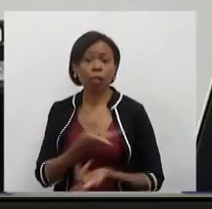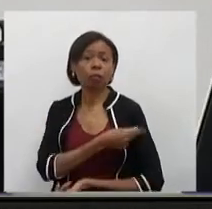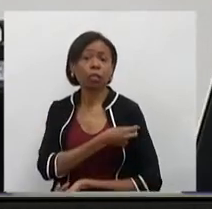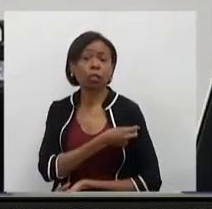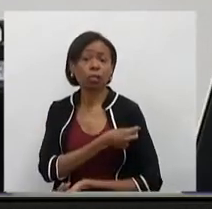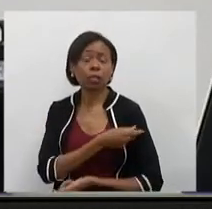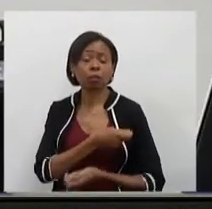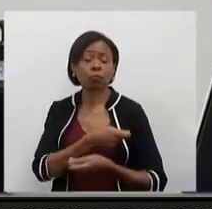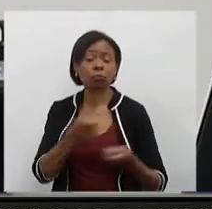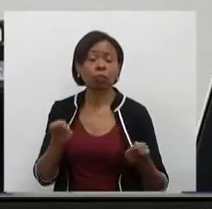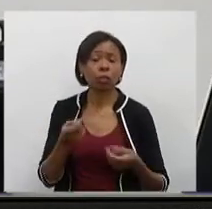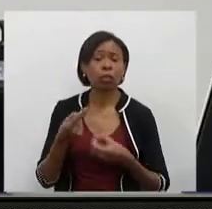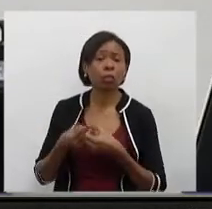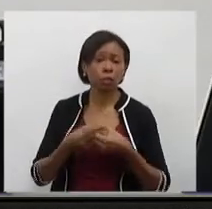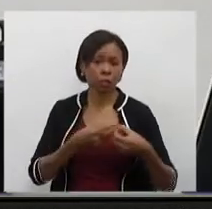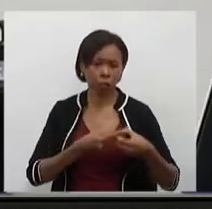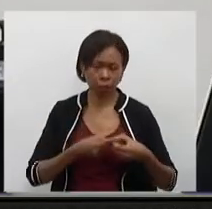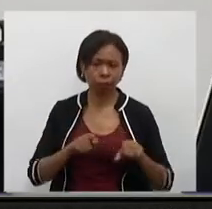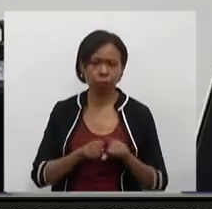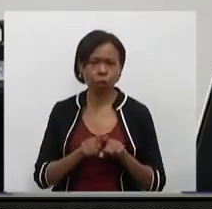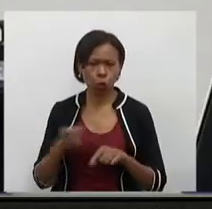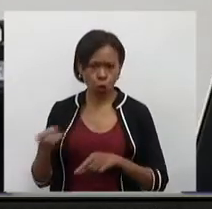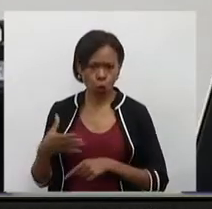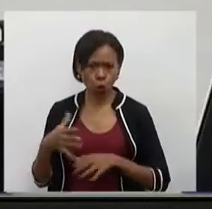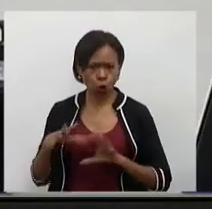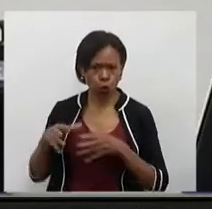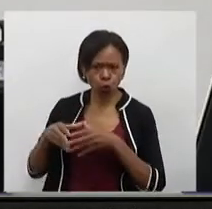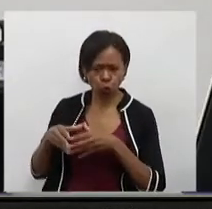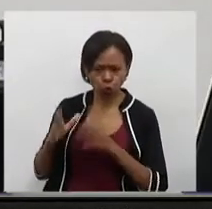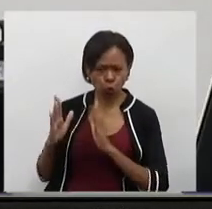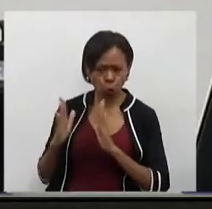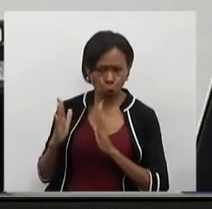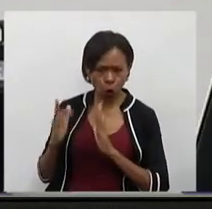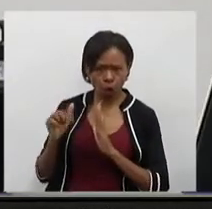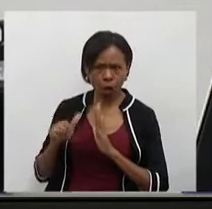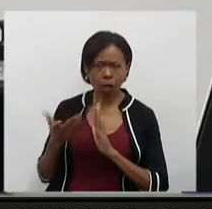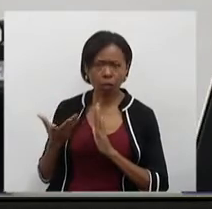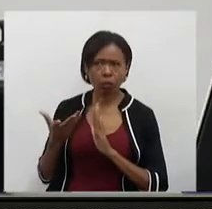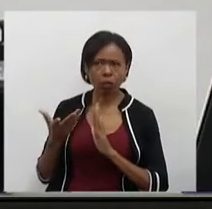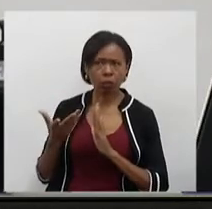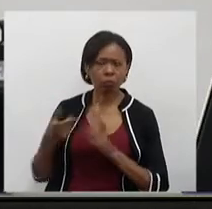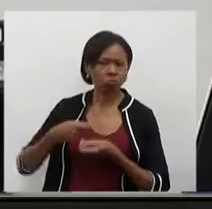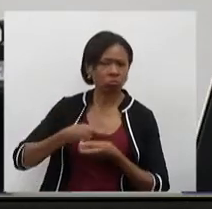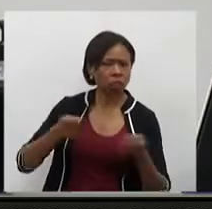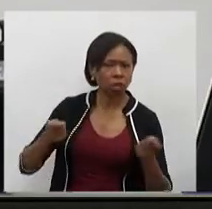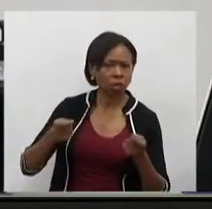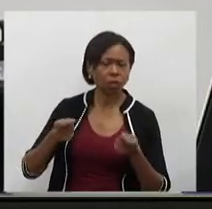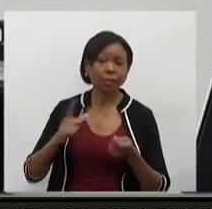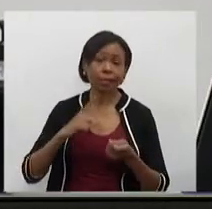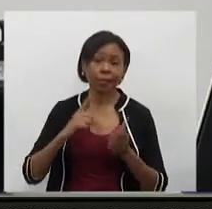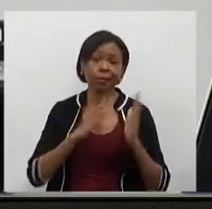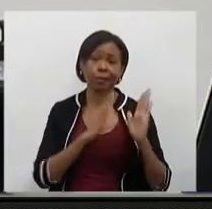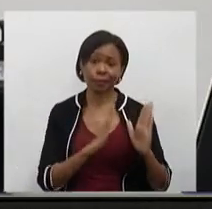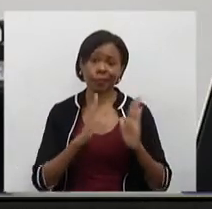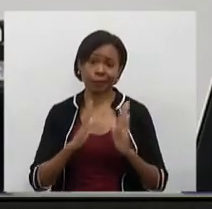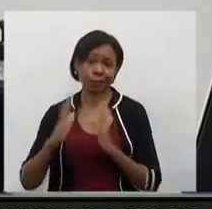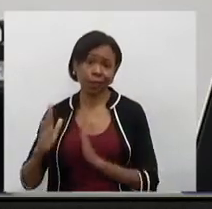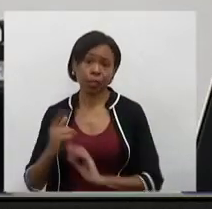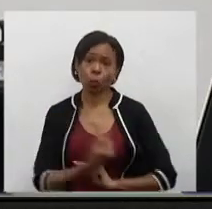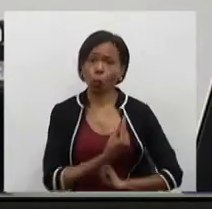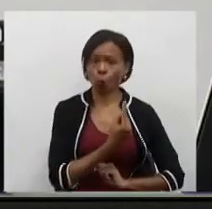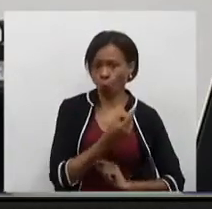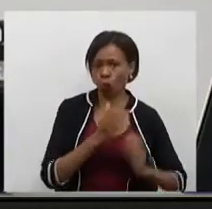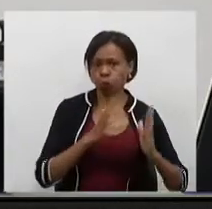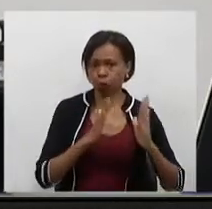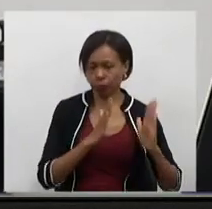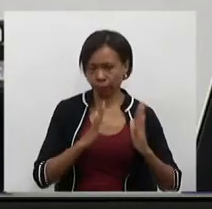nós temos aí, dentro do Plano Nacional, né, de imunização, nós temos fases, né, tem a fase 1, que